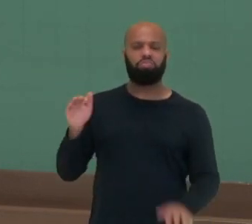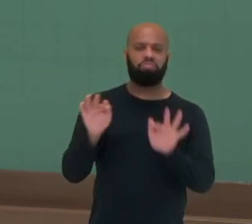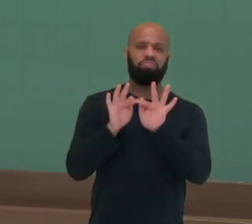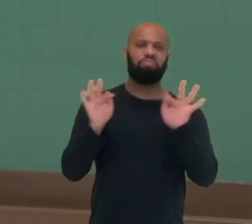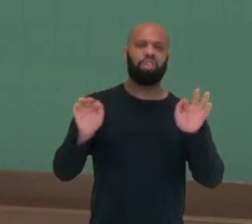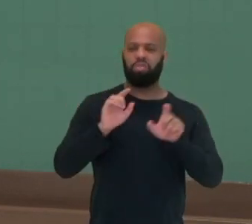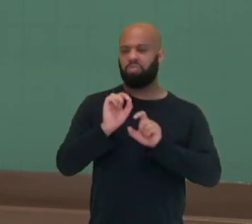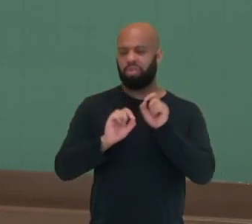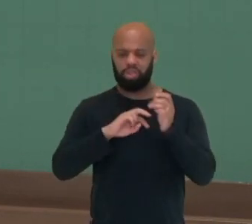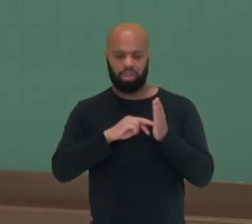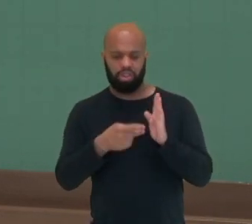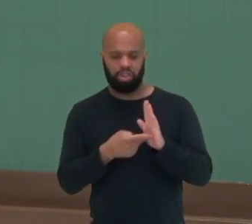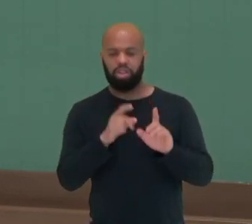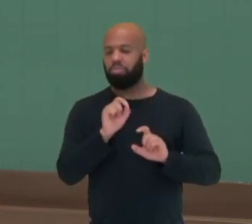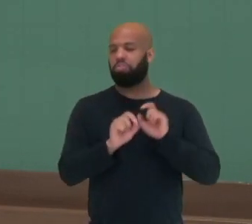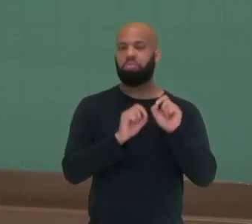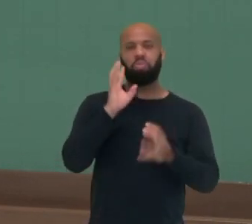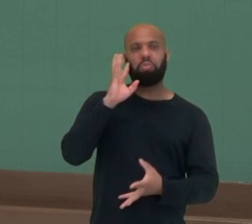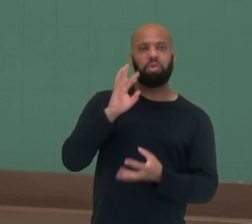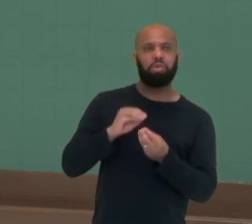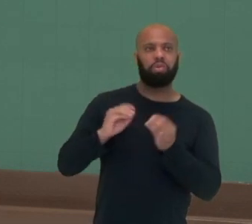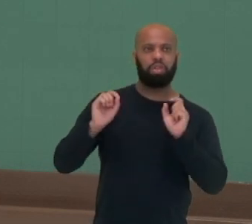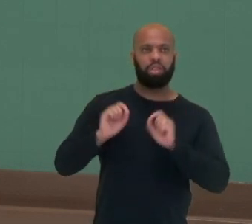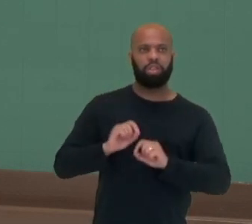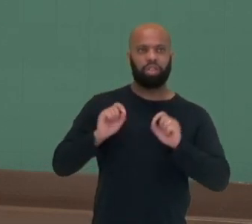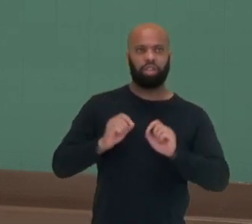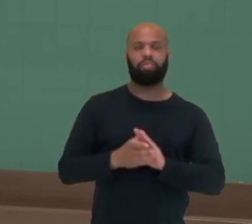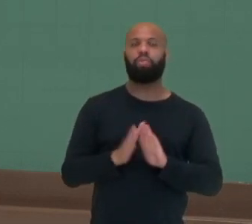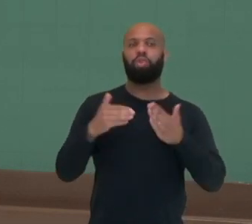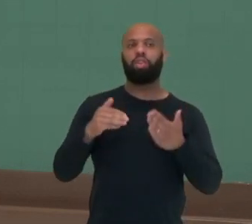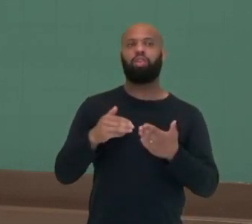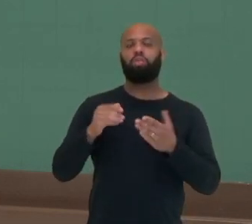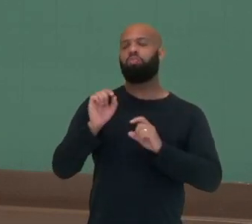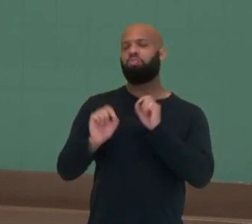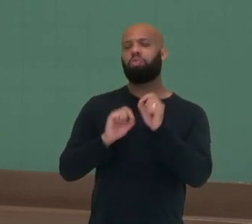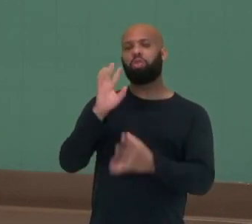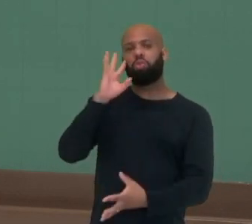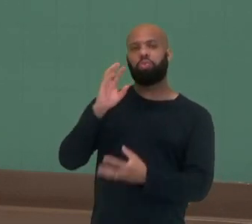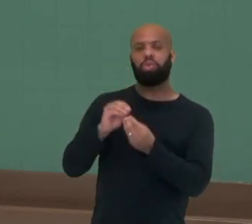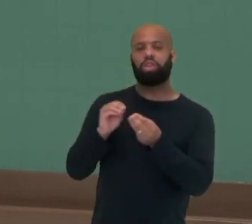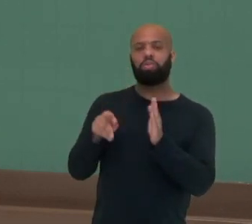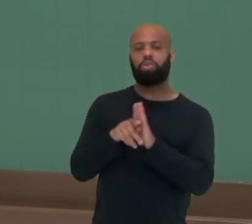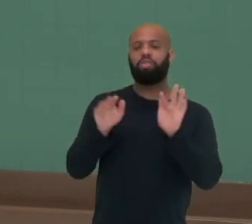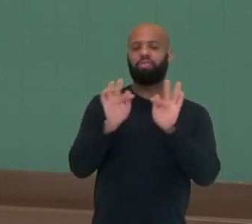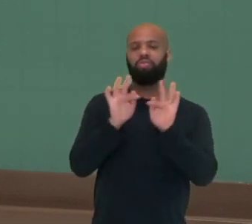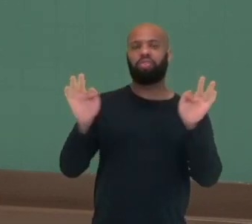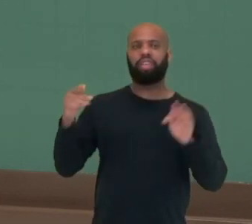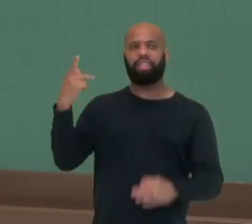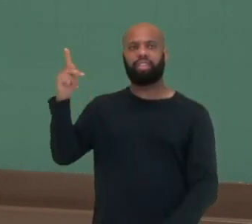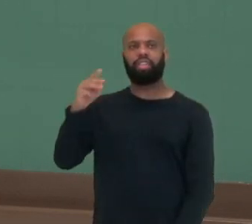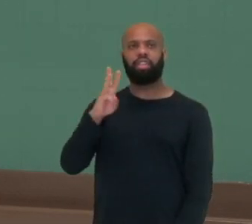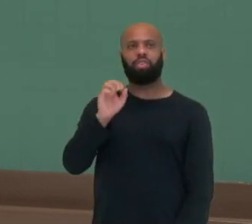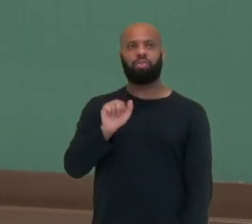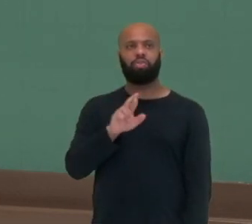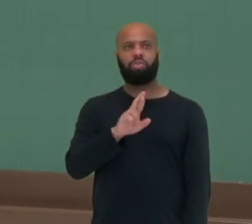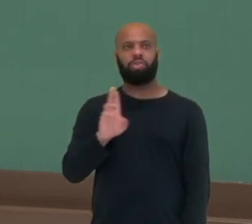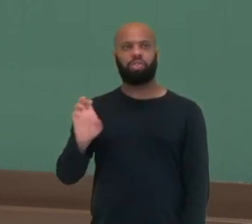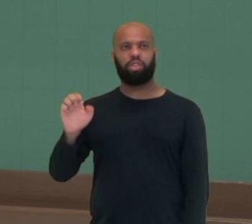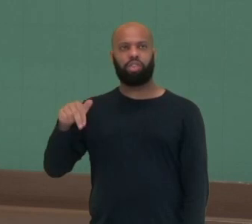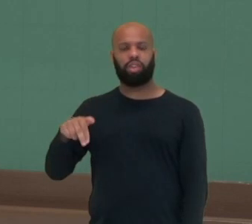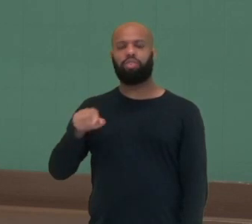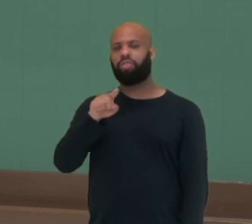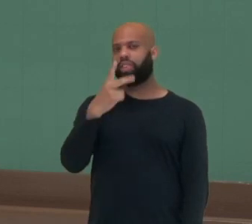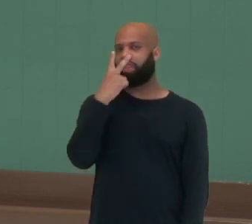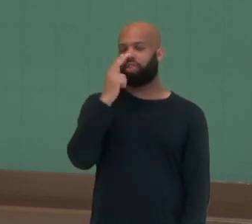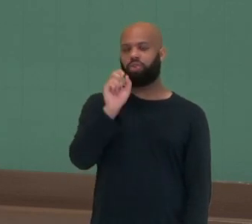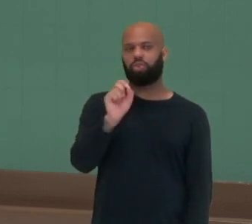frase dele? Qual que é a interpretação? Então, por exemplo, qual a interpretação dessas palavras do Warren Buffett que você faz? Na sua